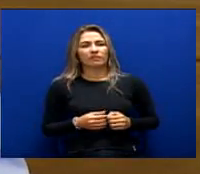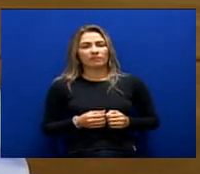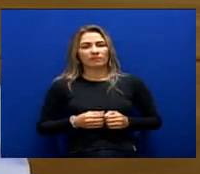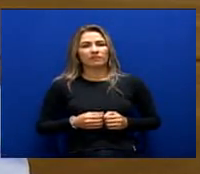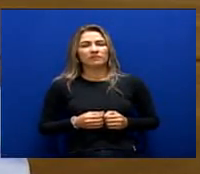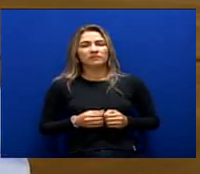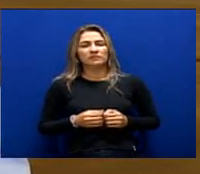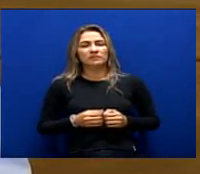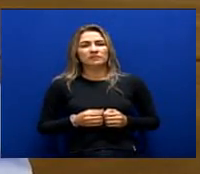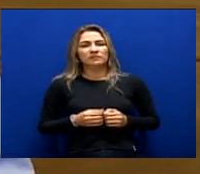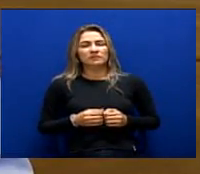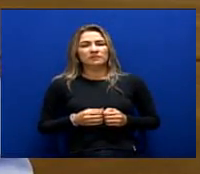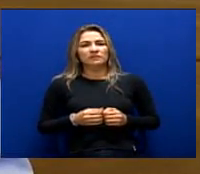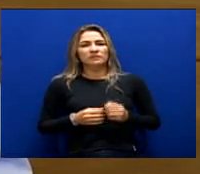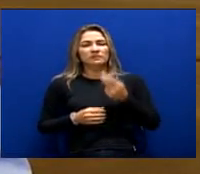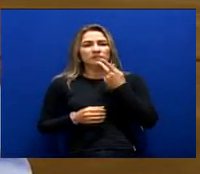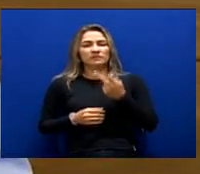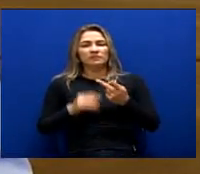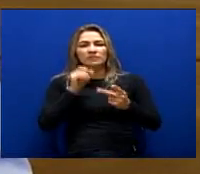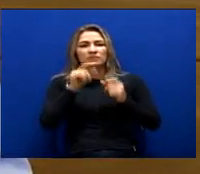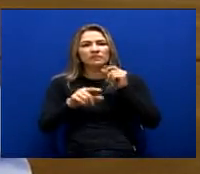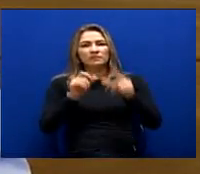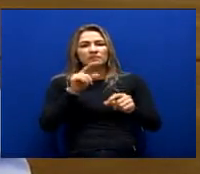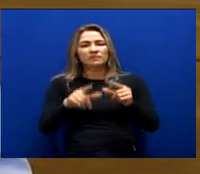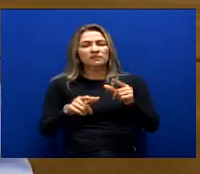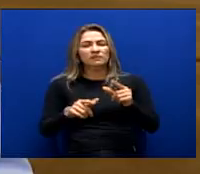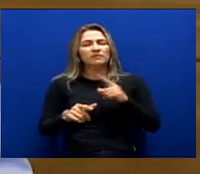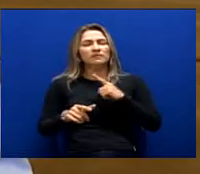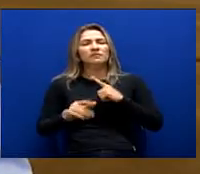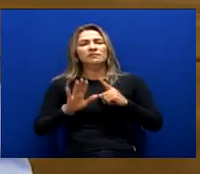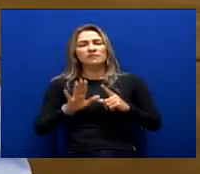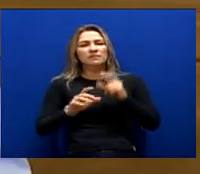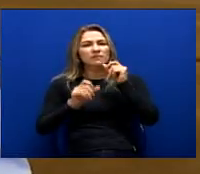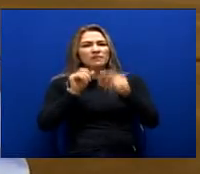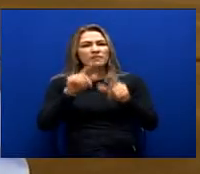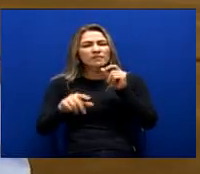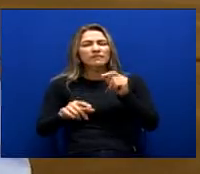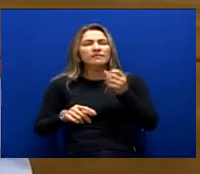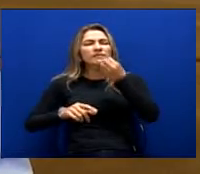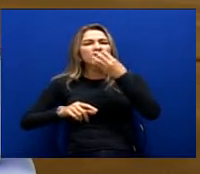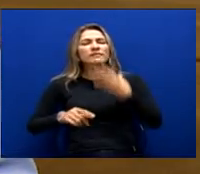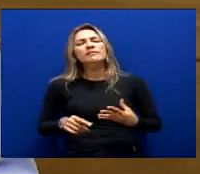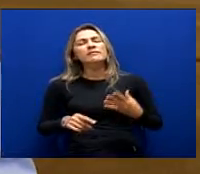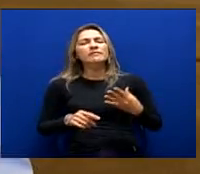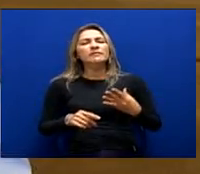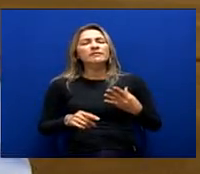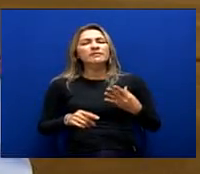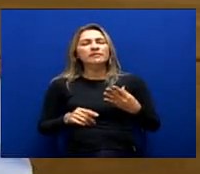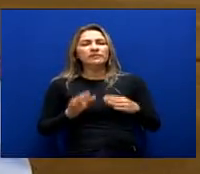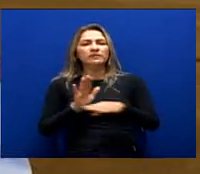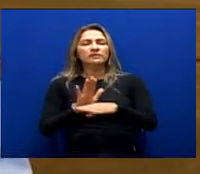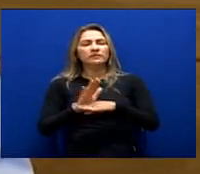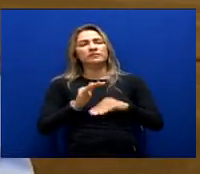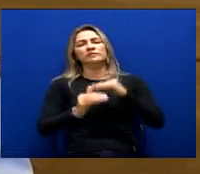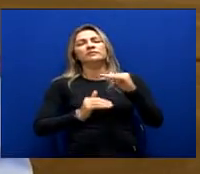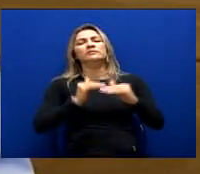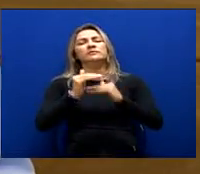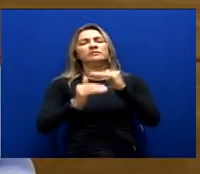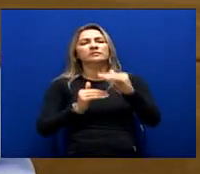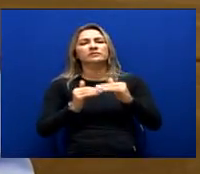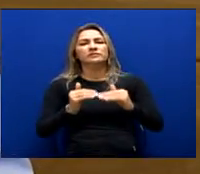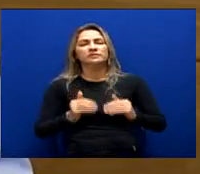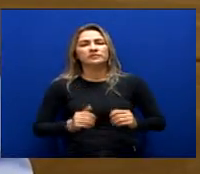se falou em críticas mas todas as críticas que ouvi aqui são críticas construtivas críticas